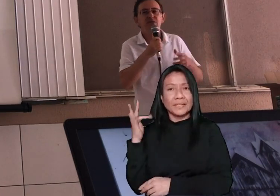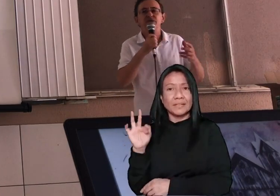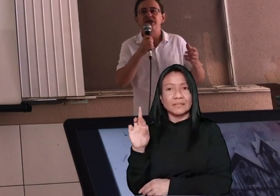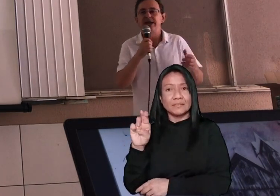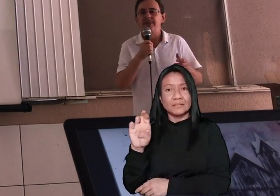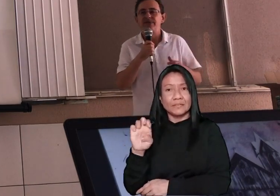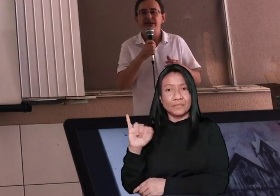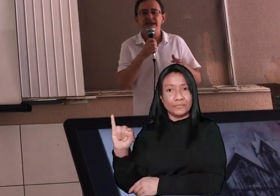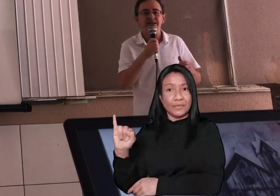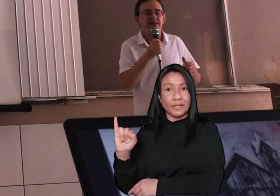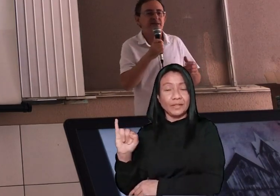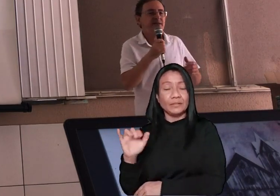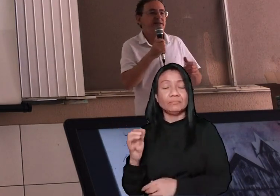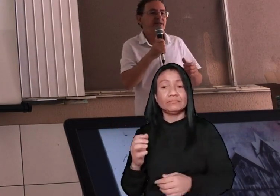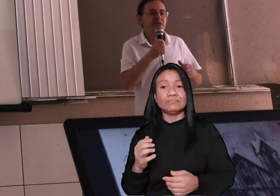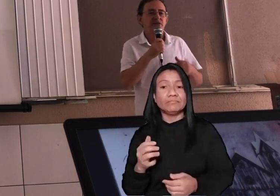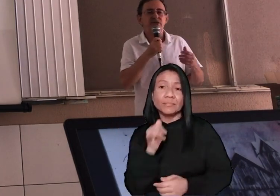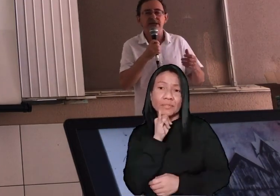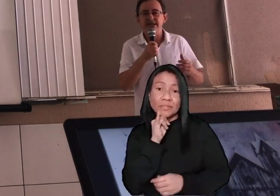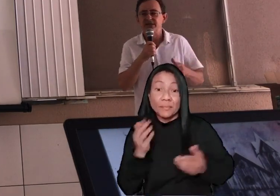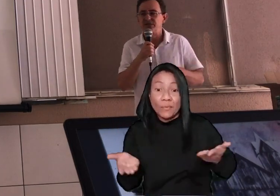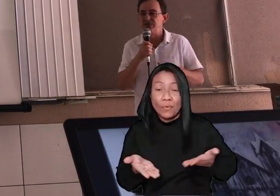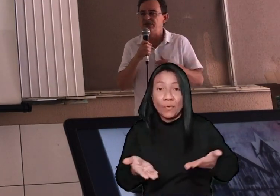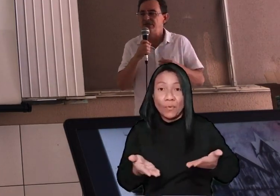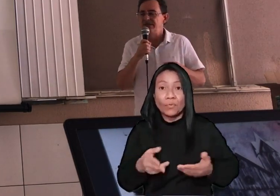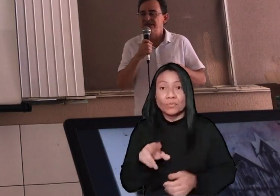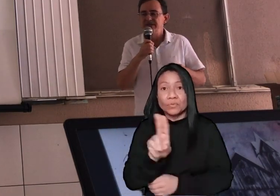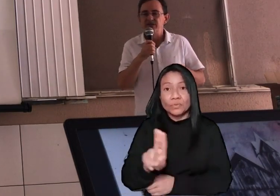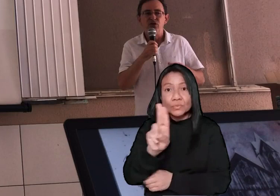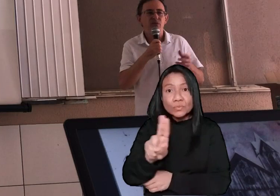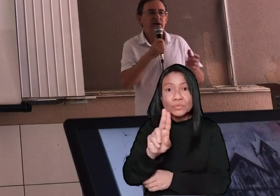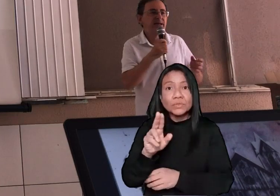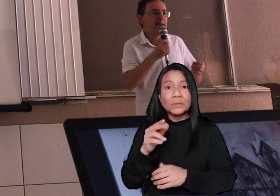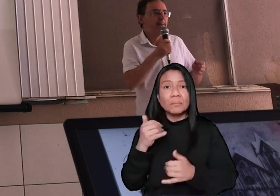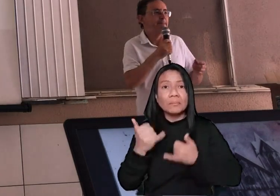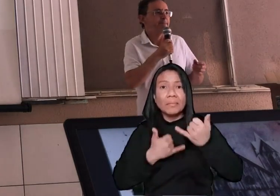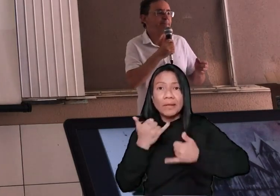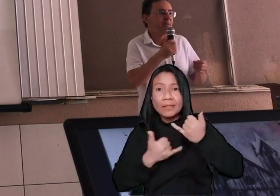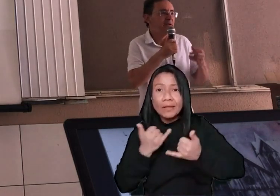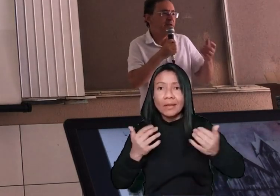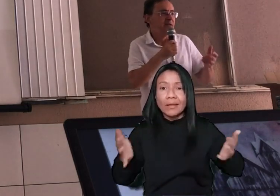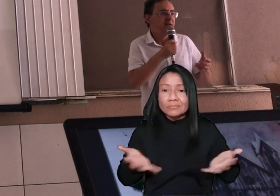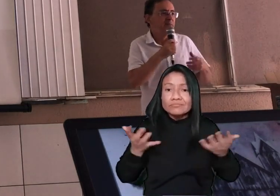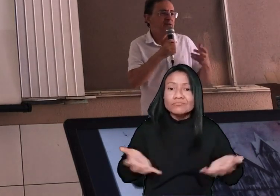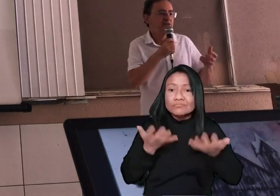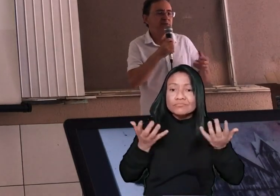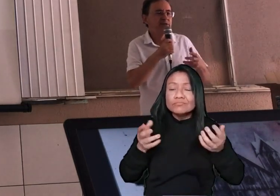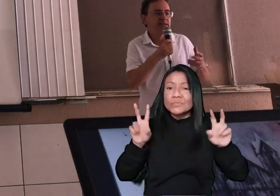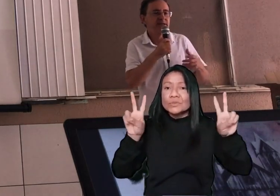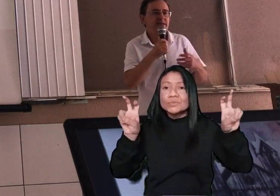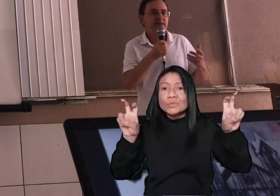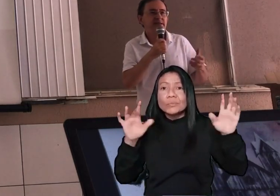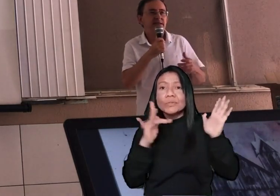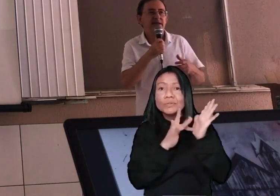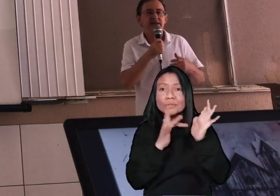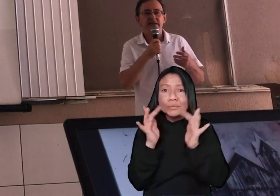coisa lúdica, né, para falar de Jesus Cristo, e como era, o pessoal usa